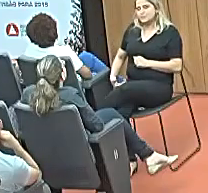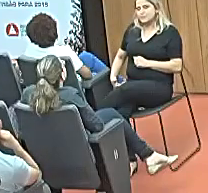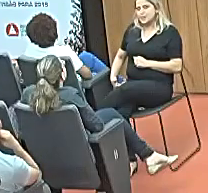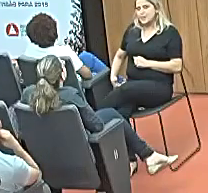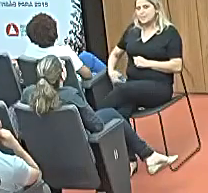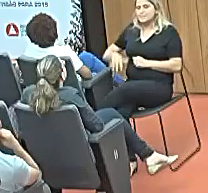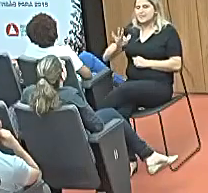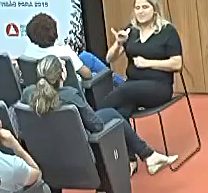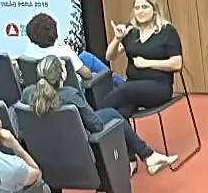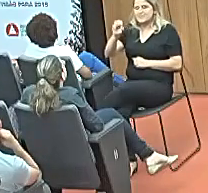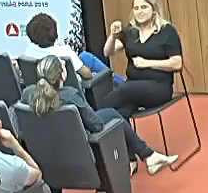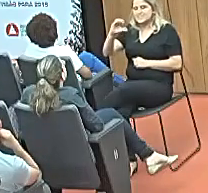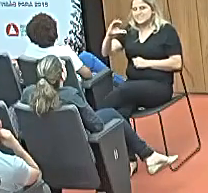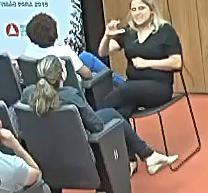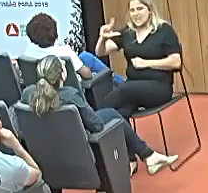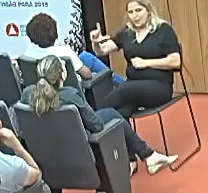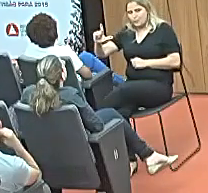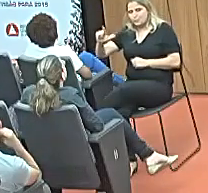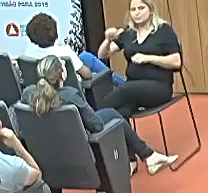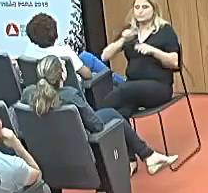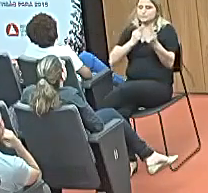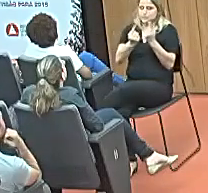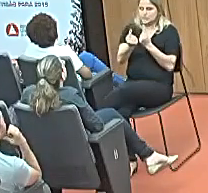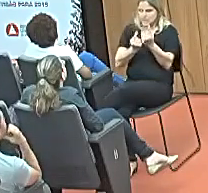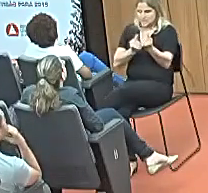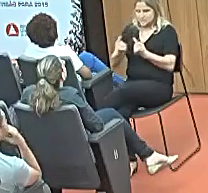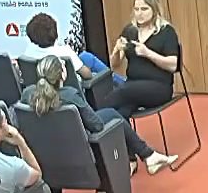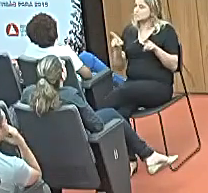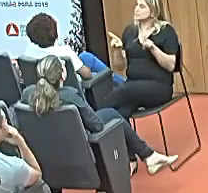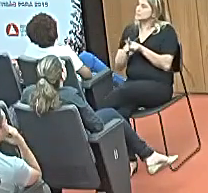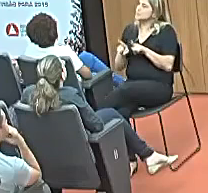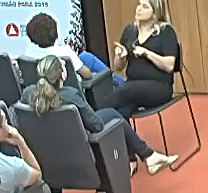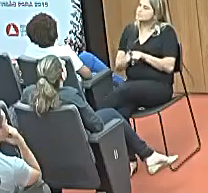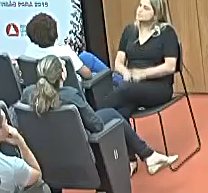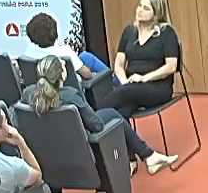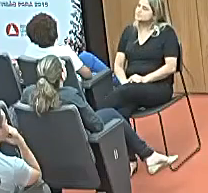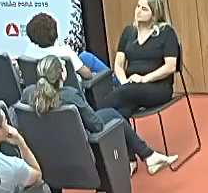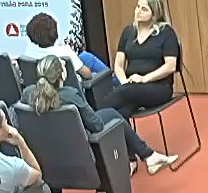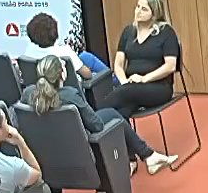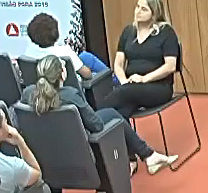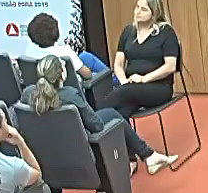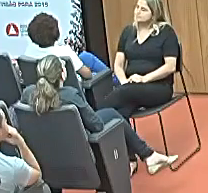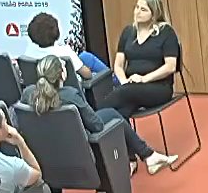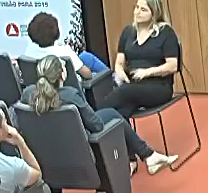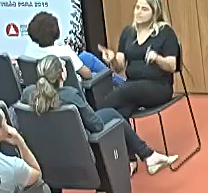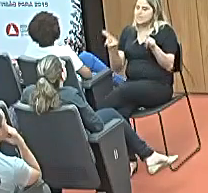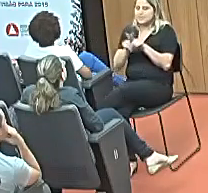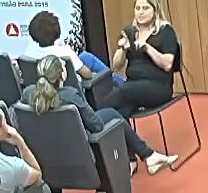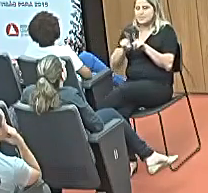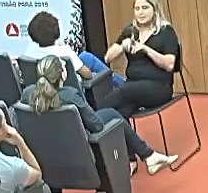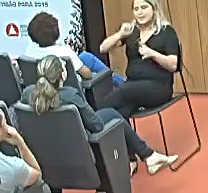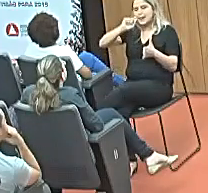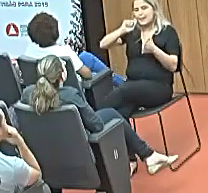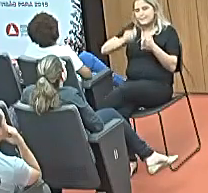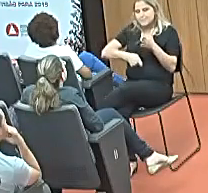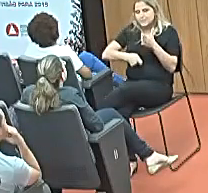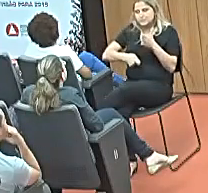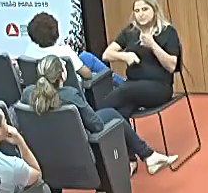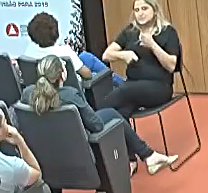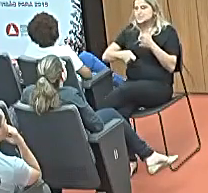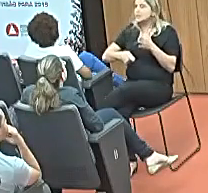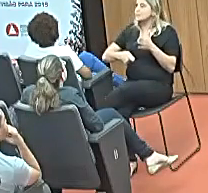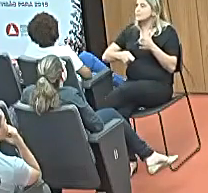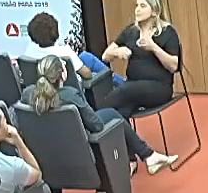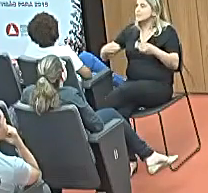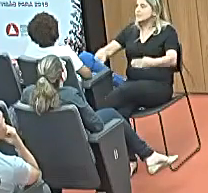dr de minas gerais quase terminando houve ainda a aprovação da moção que se